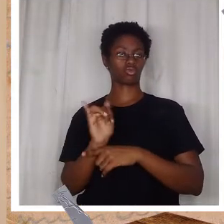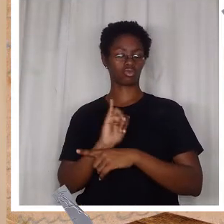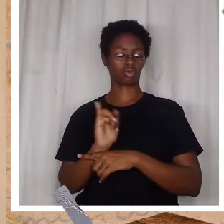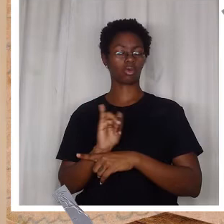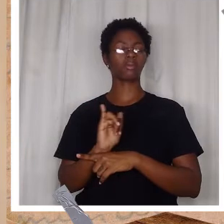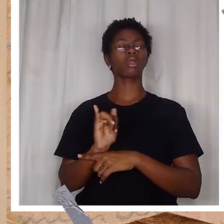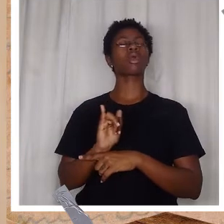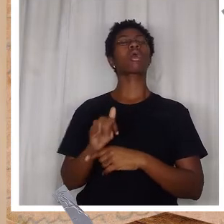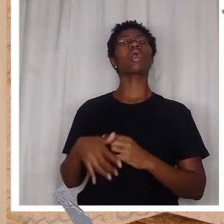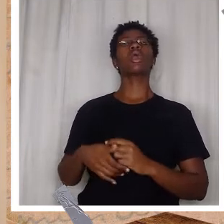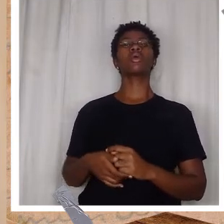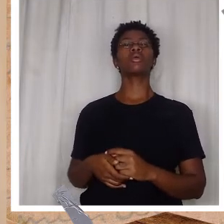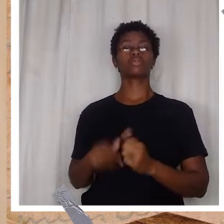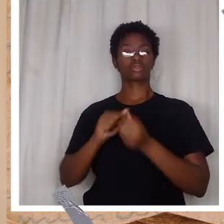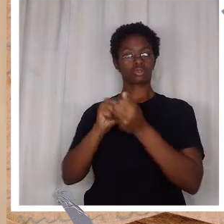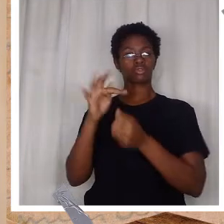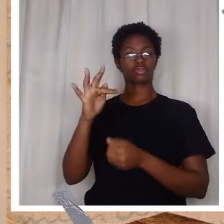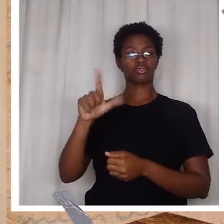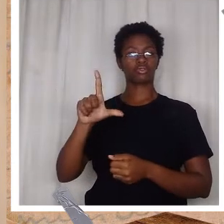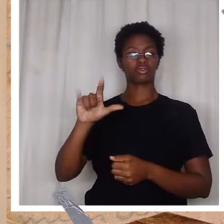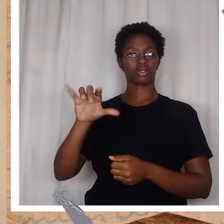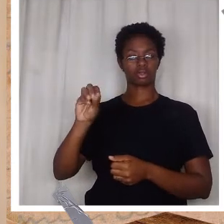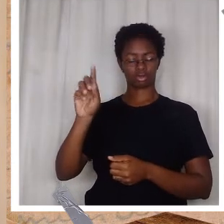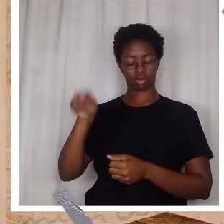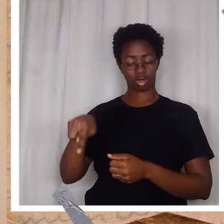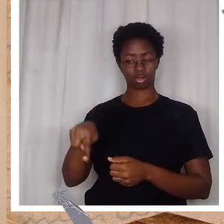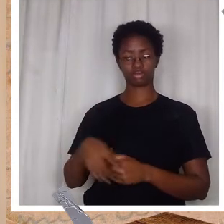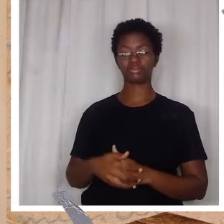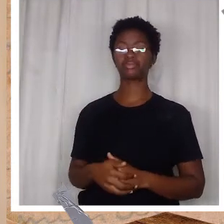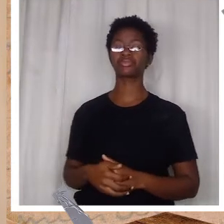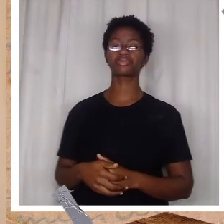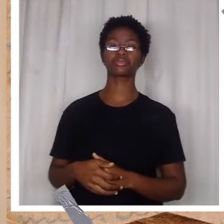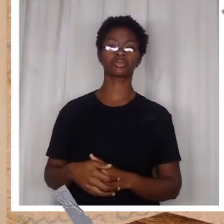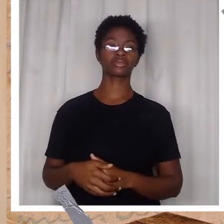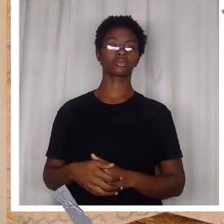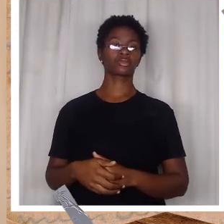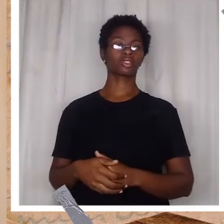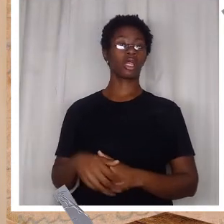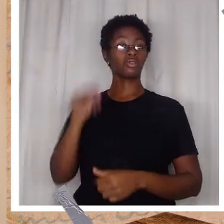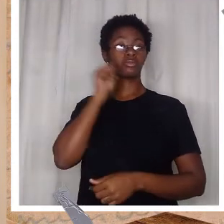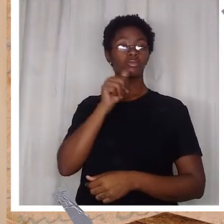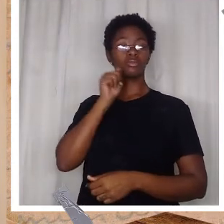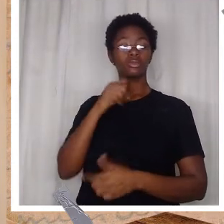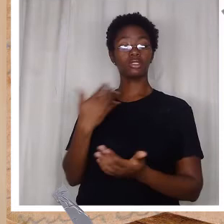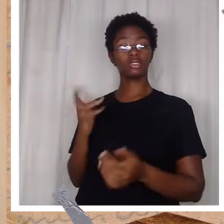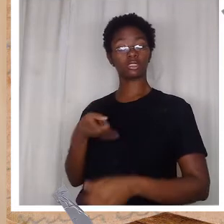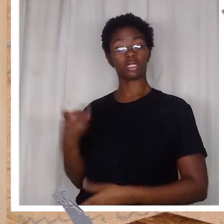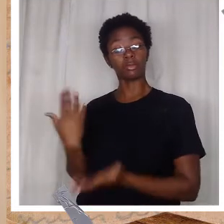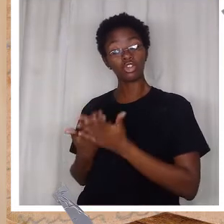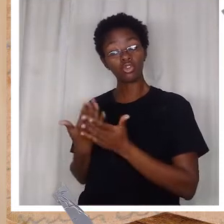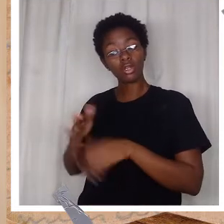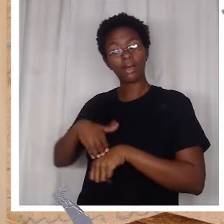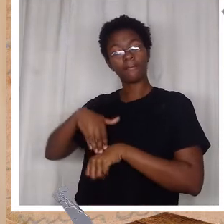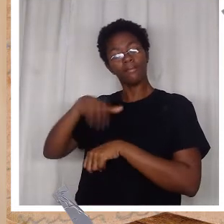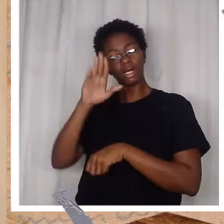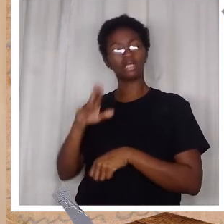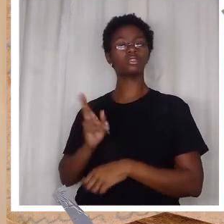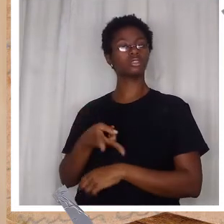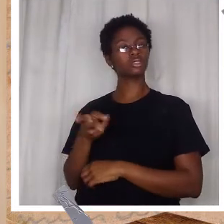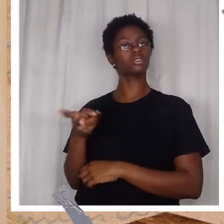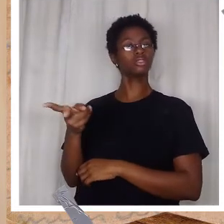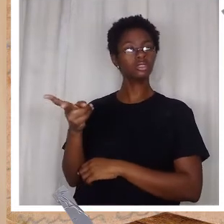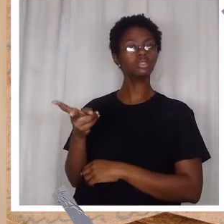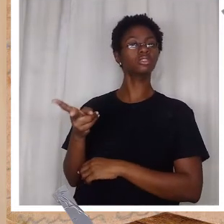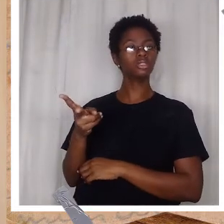isso, que as mulheres, principalmente do nosso grupo étnico, são as que estudam mais, são as que sempre